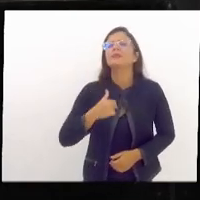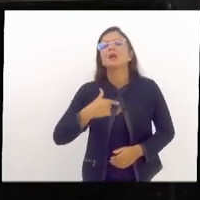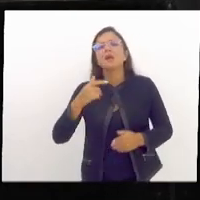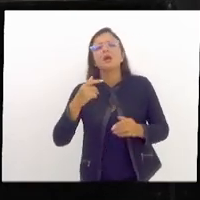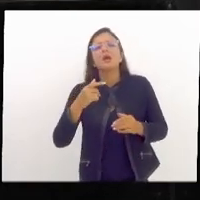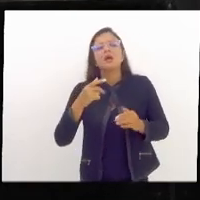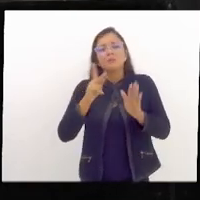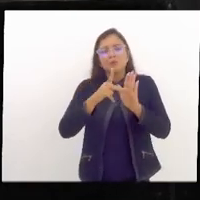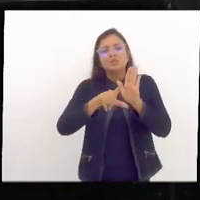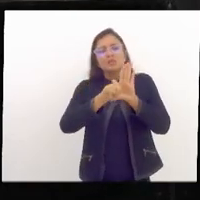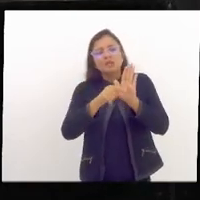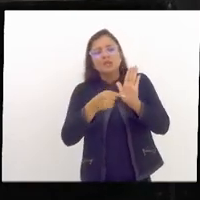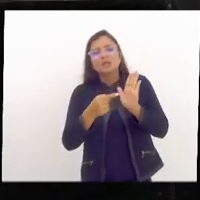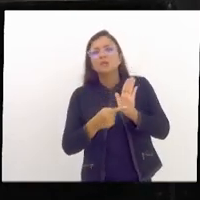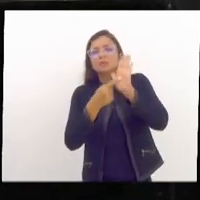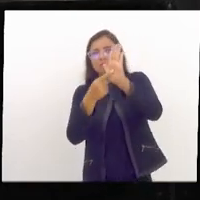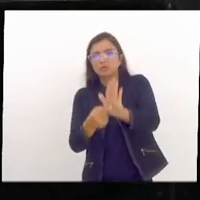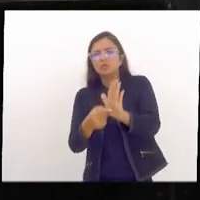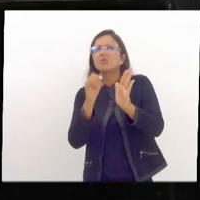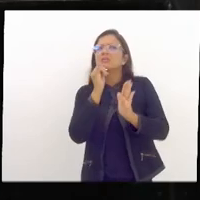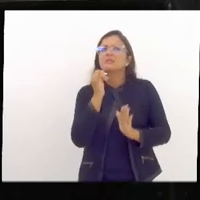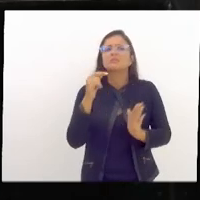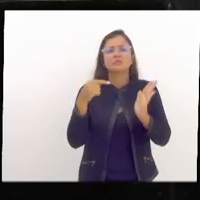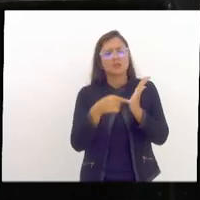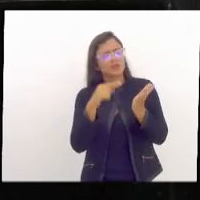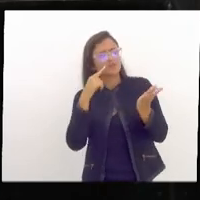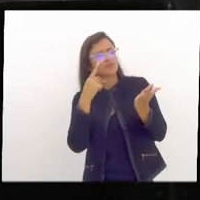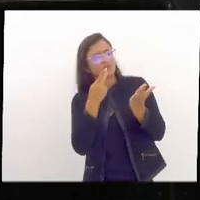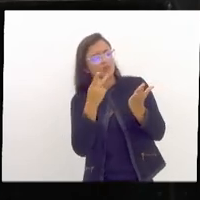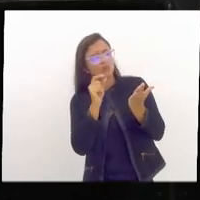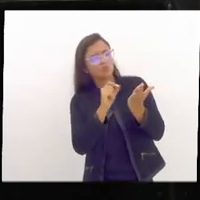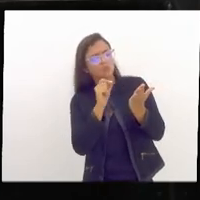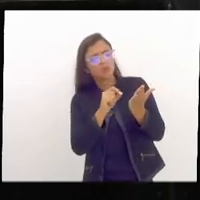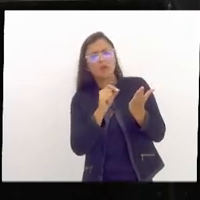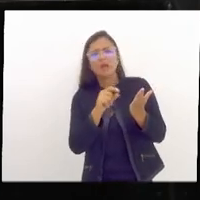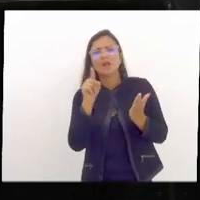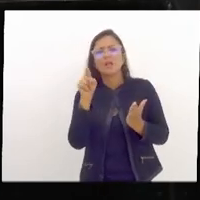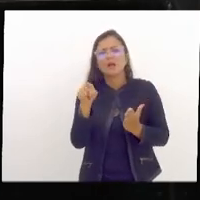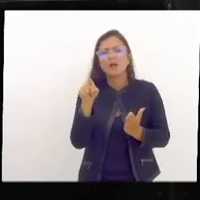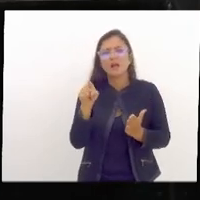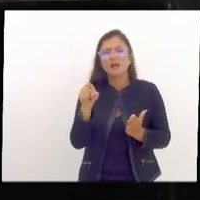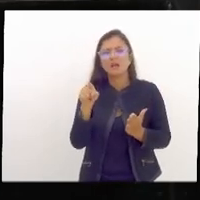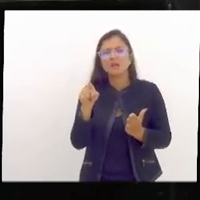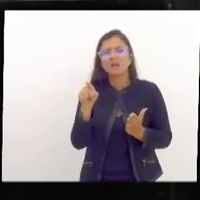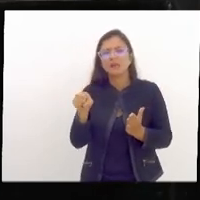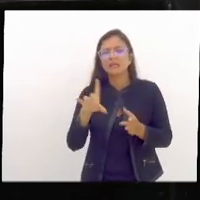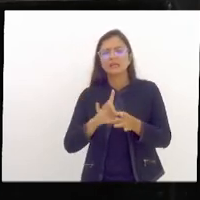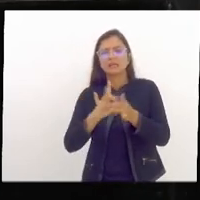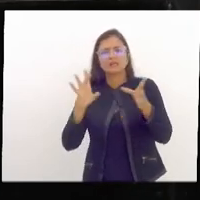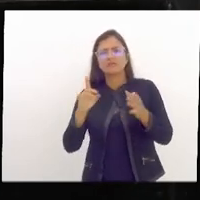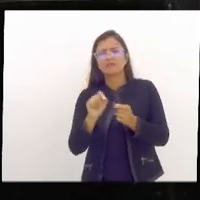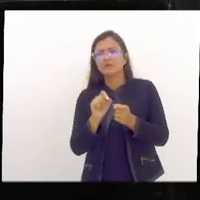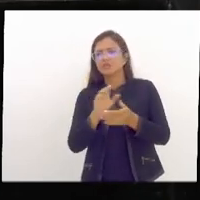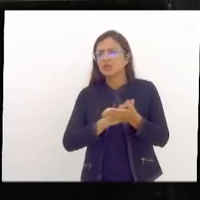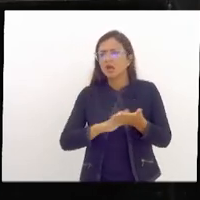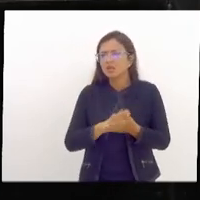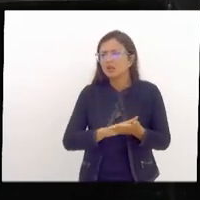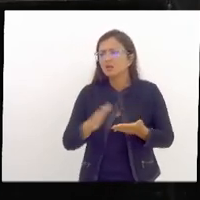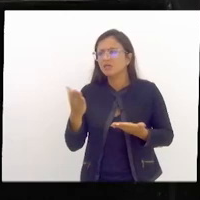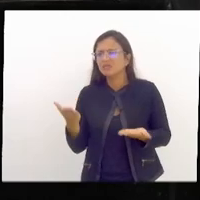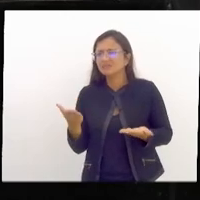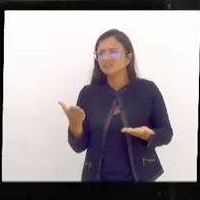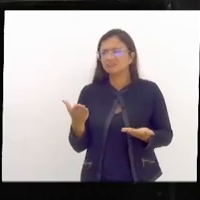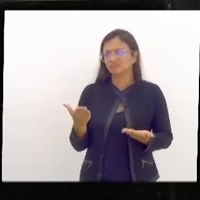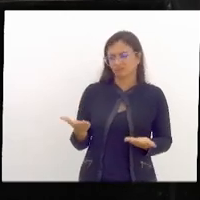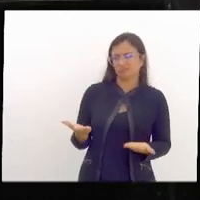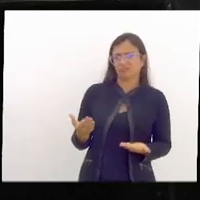a possibilidade da isenção de uma determinada atividade, todos nós aqui somos os primeiros a dizer